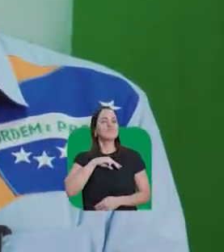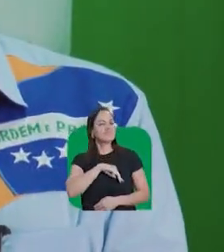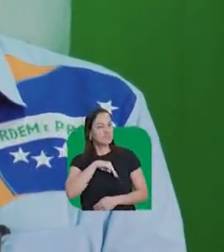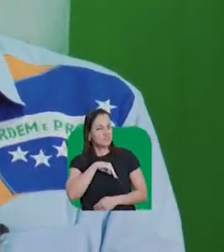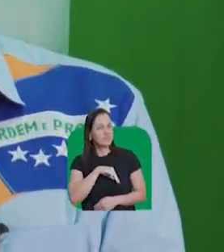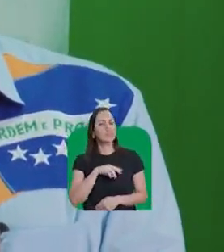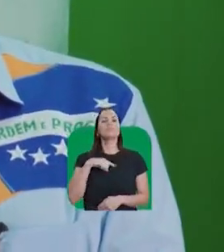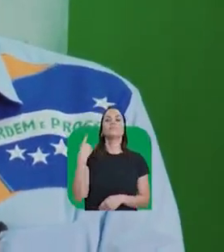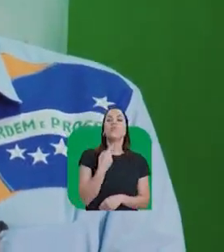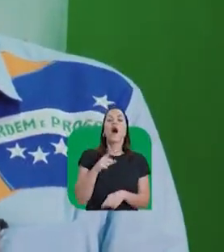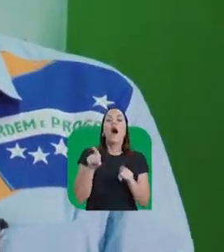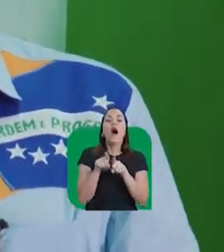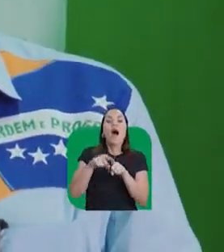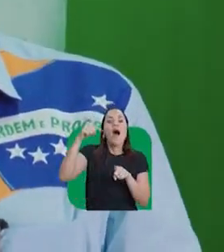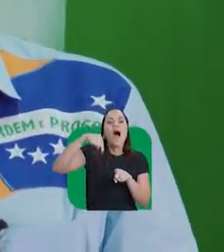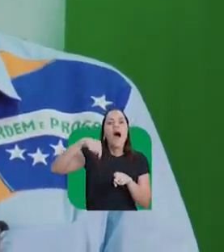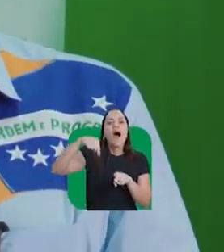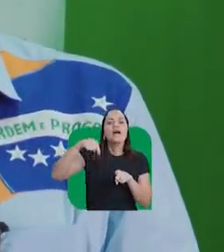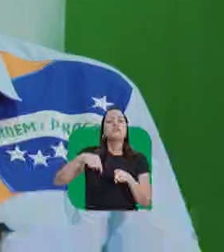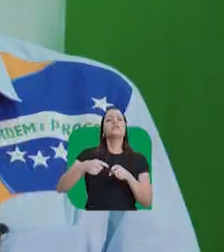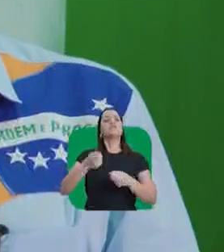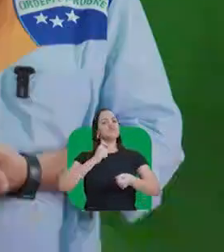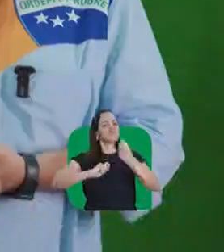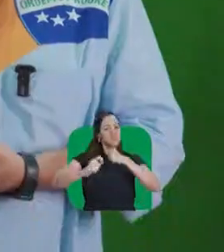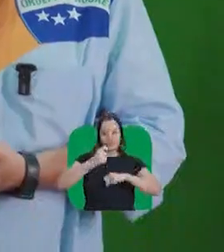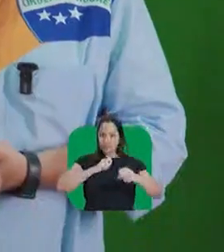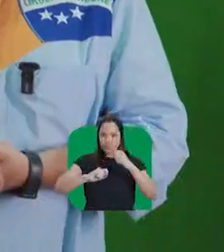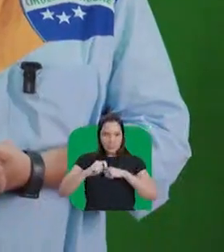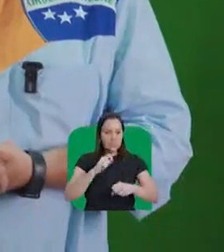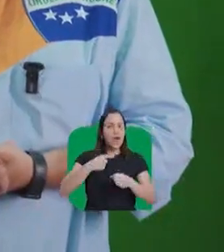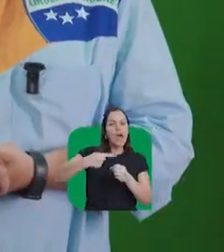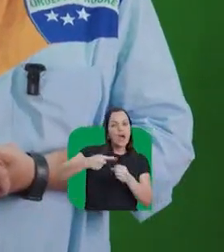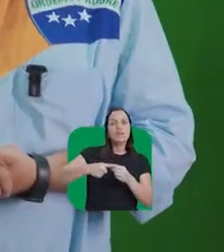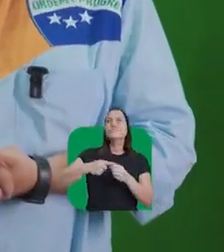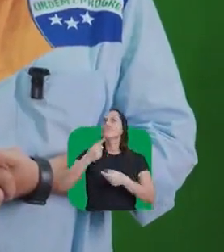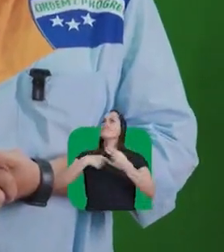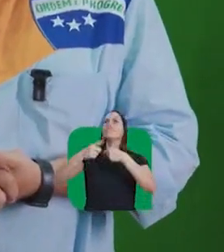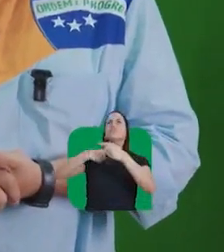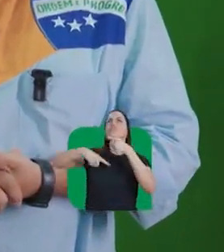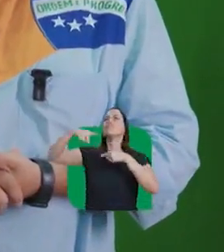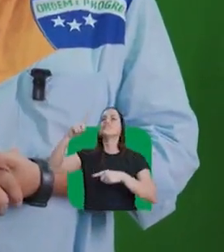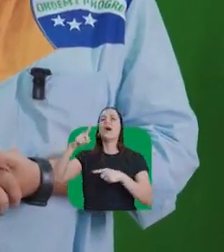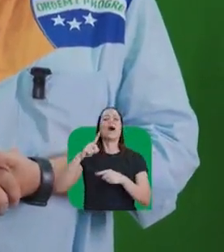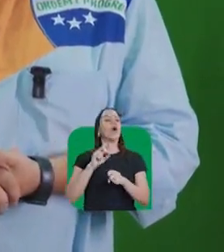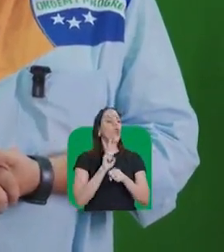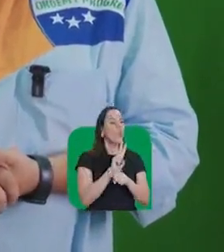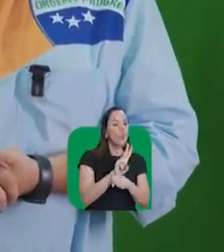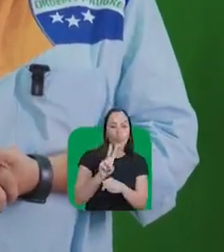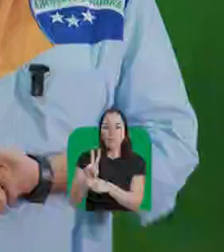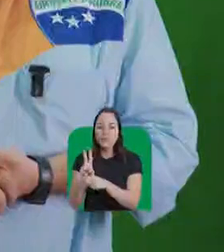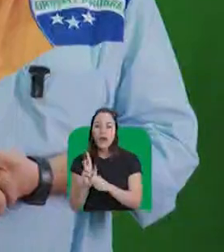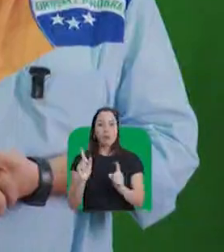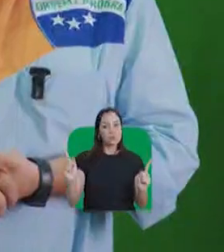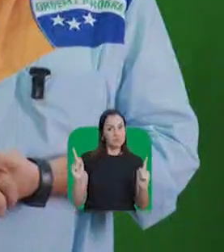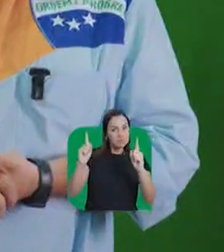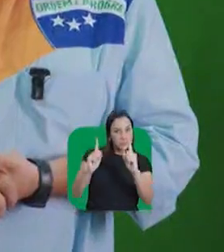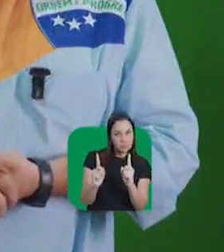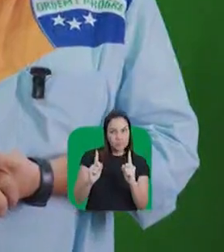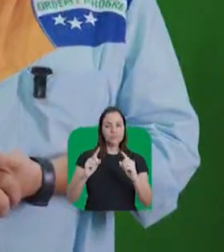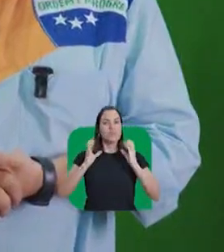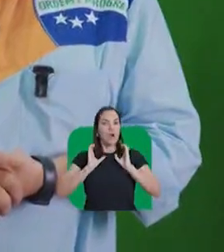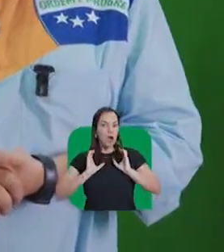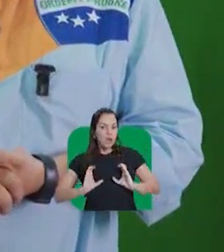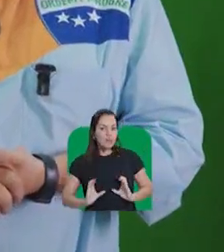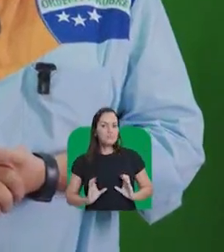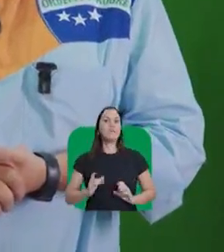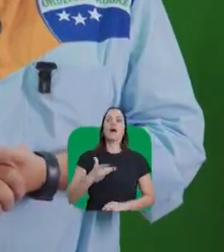pessoas qualificadas na gestão Municipal isso vai mudar tudo vai melhorar a qualidade do atendimento vai mudar o atendimento ao cidadão vai